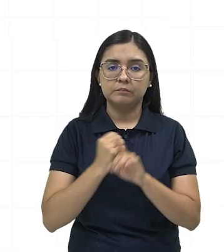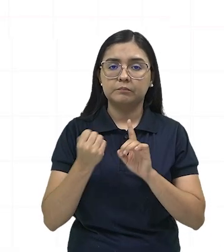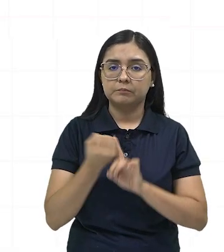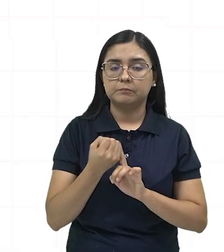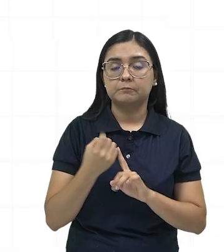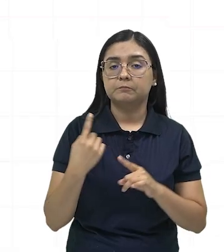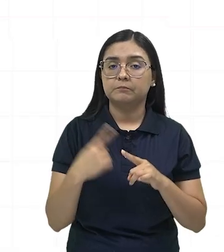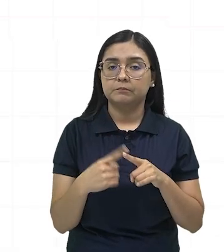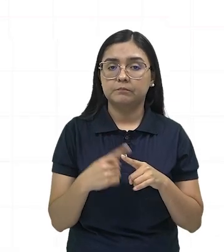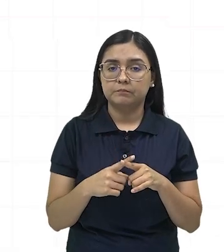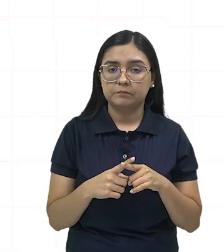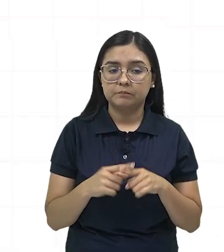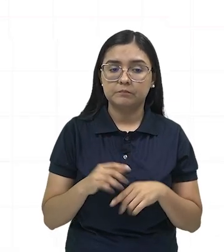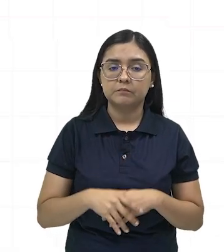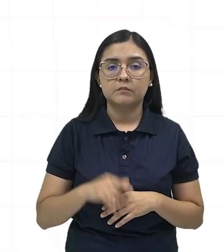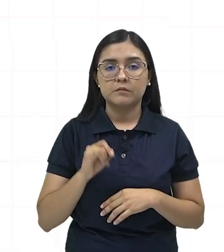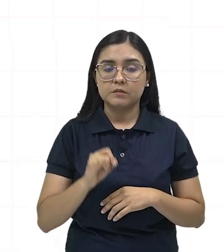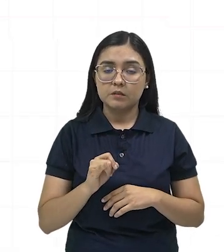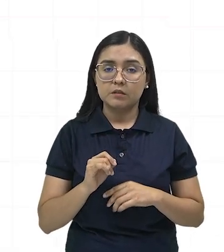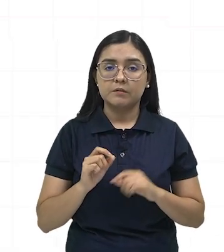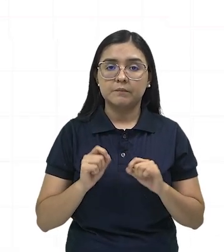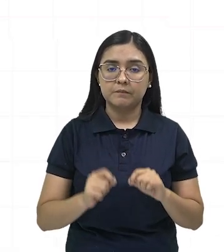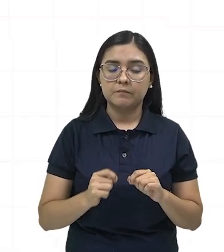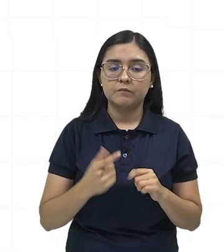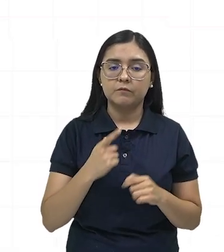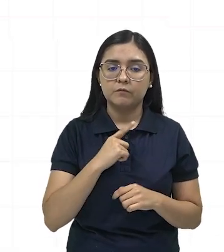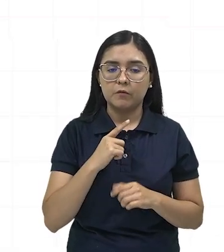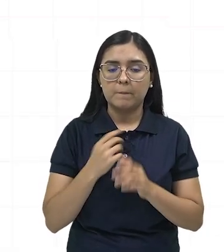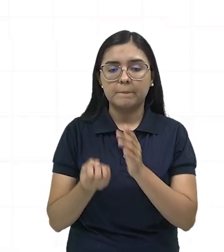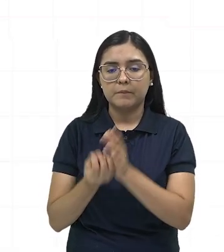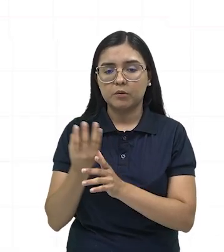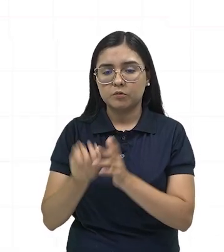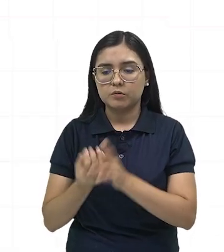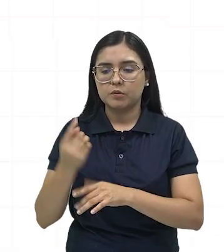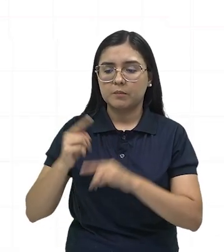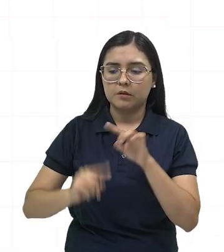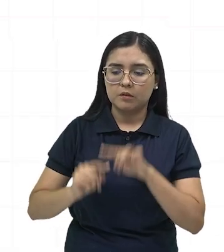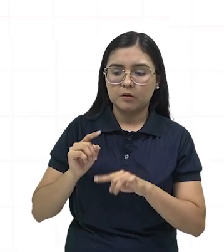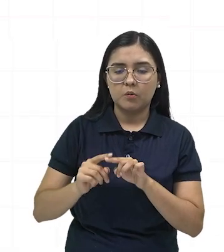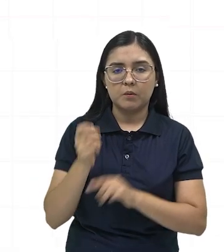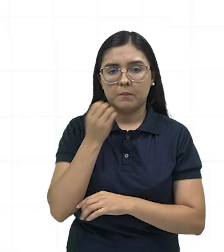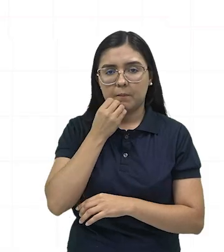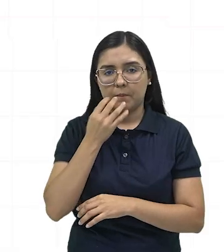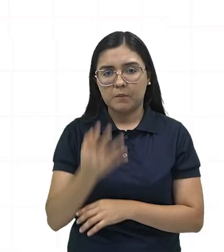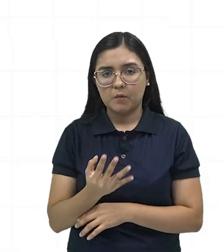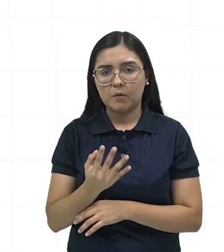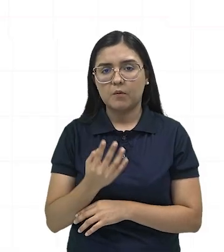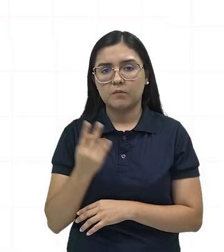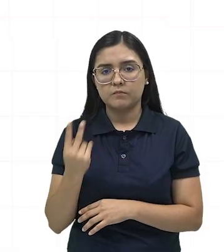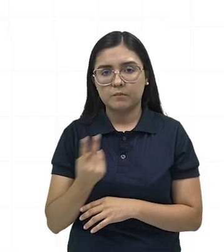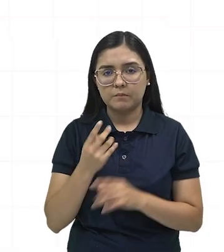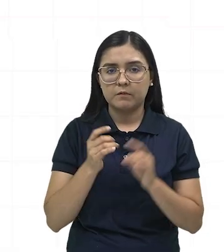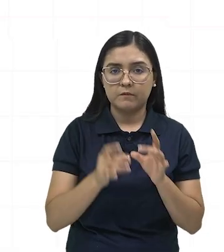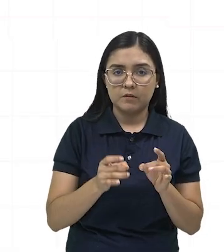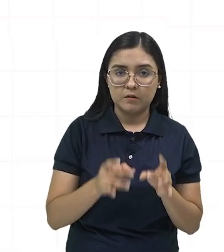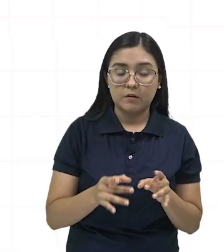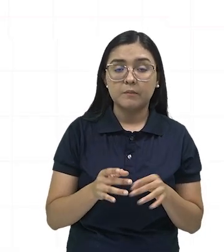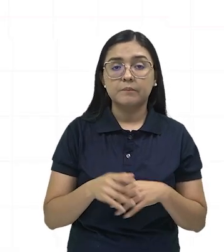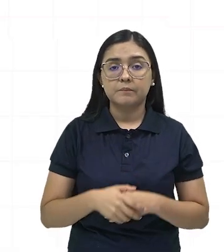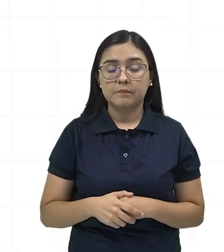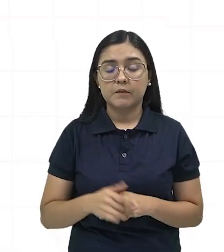se eu, né, for trabalhar em um produto que é valoroso, que é bom para troca e tudo mais, né,